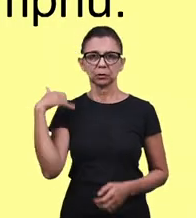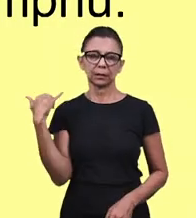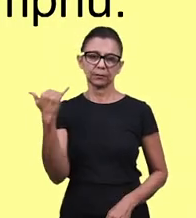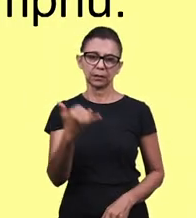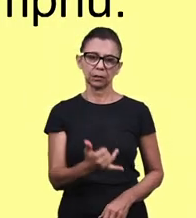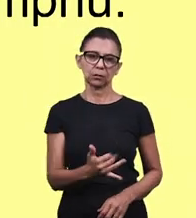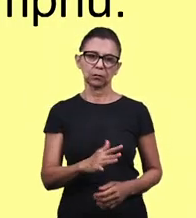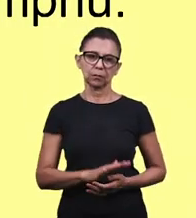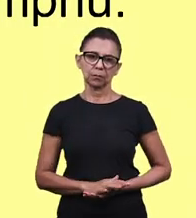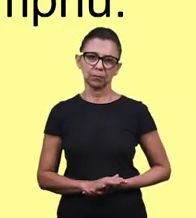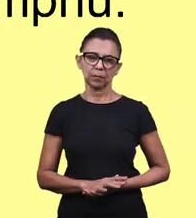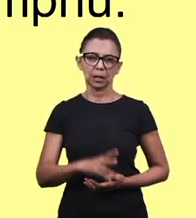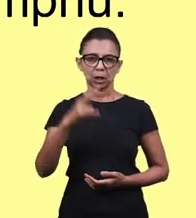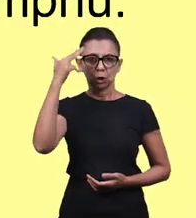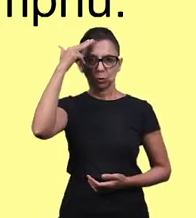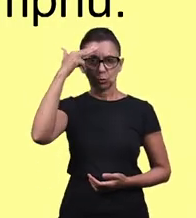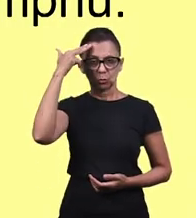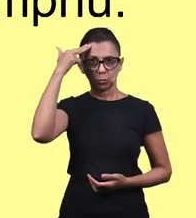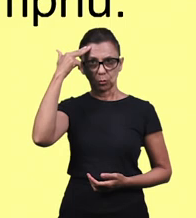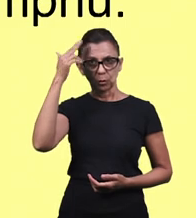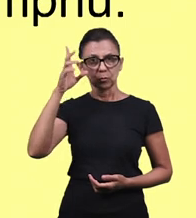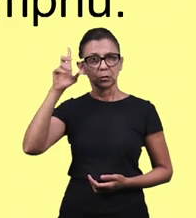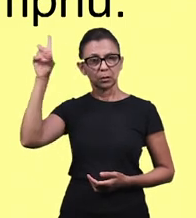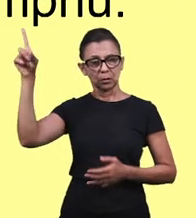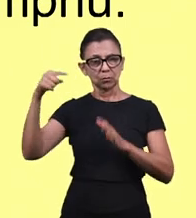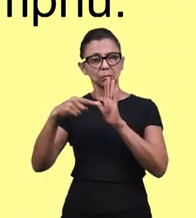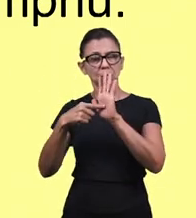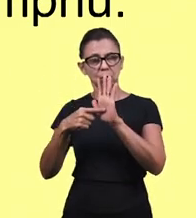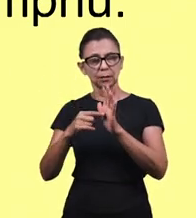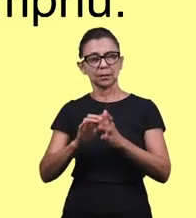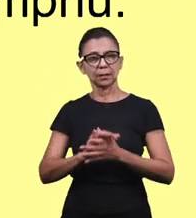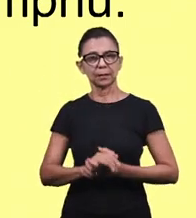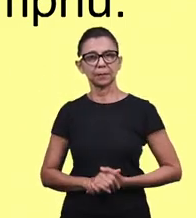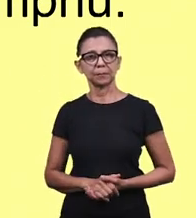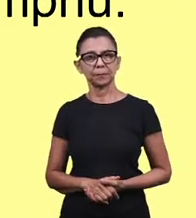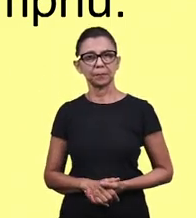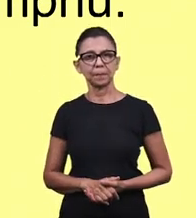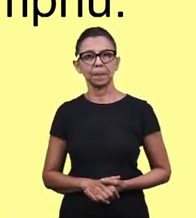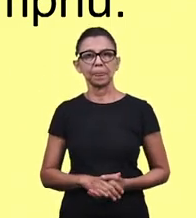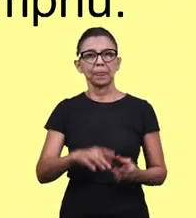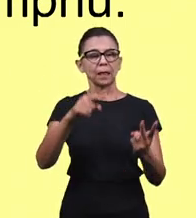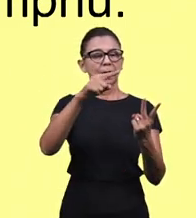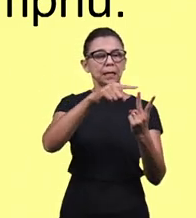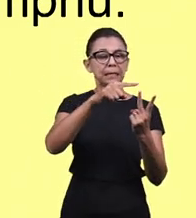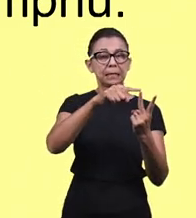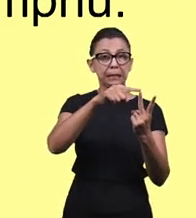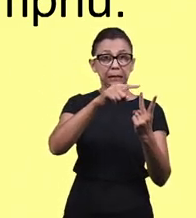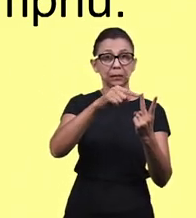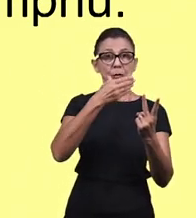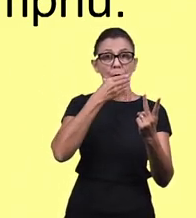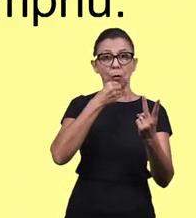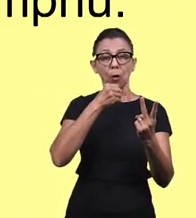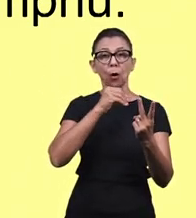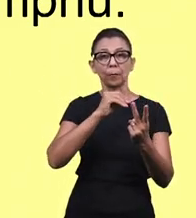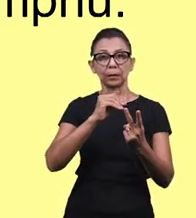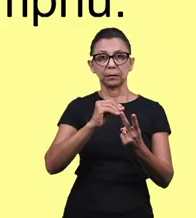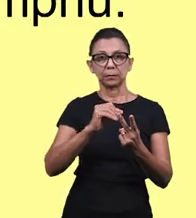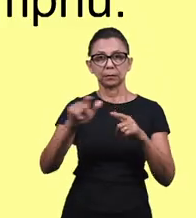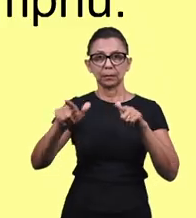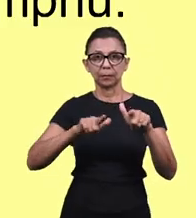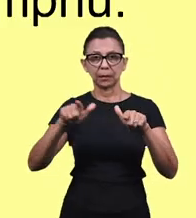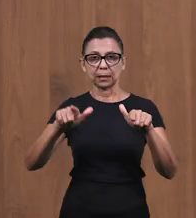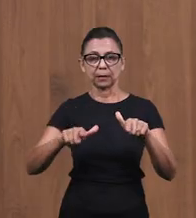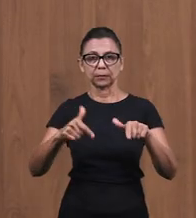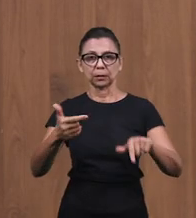ele virou-se para o copeiro e disse: daqui a 3 dias você vai voltar ao seu lugar de copeiro, lá